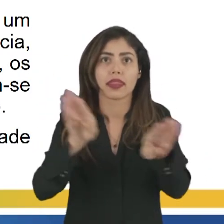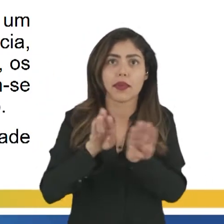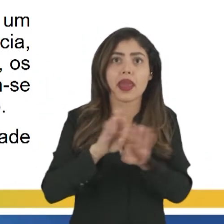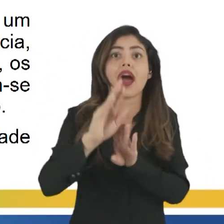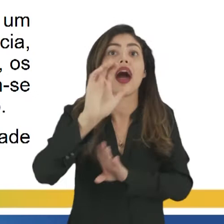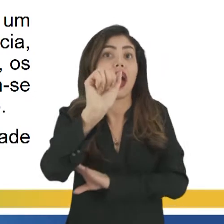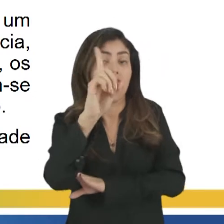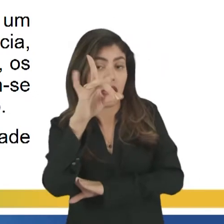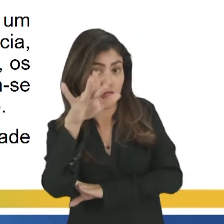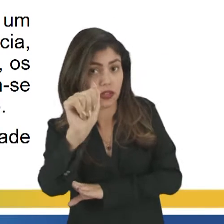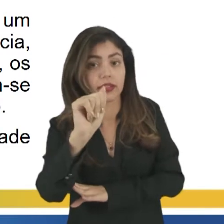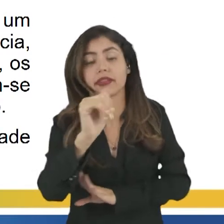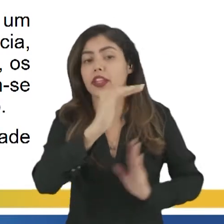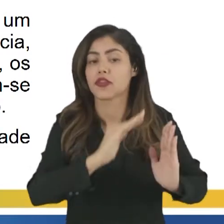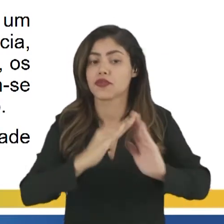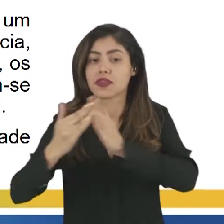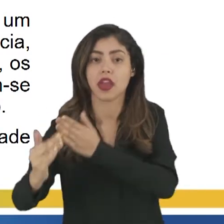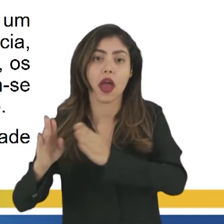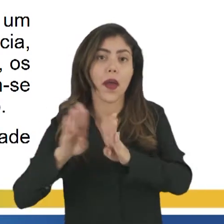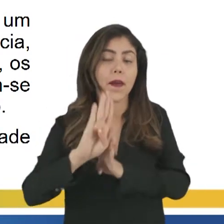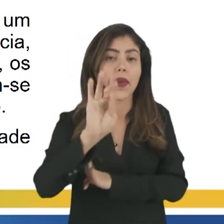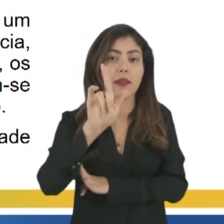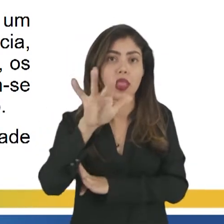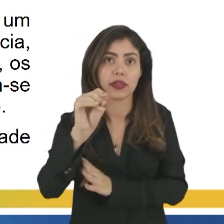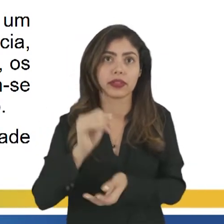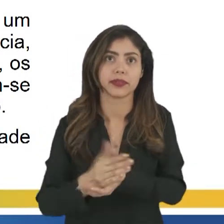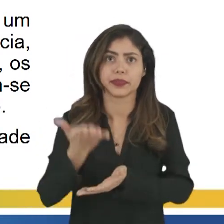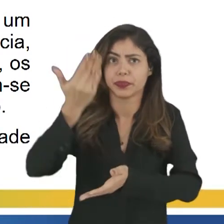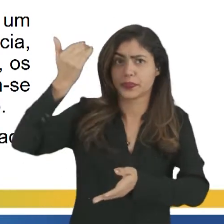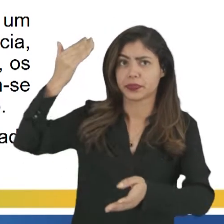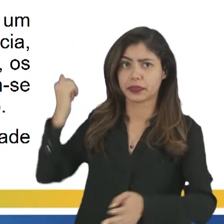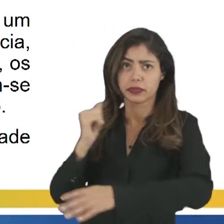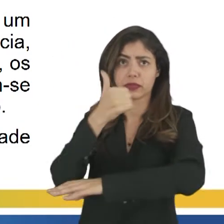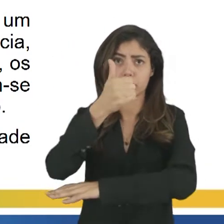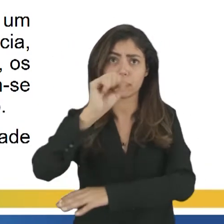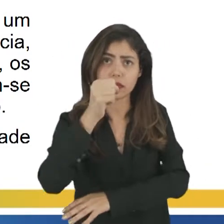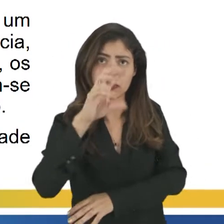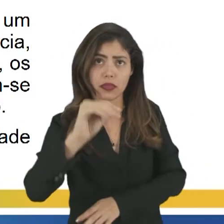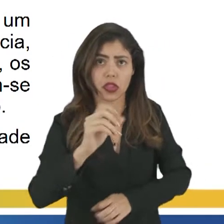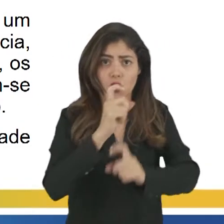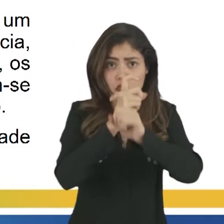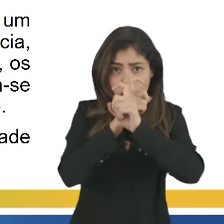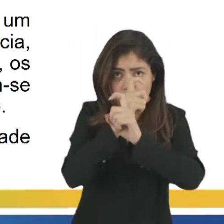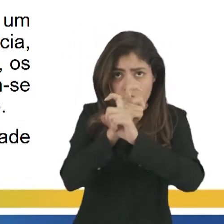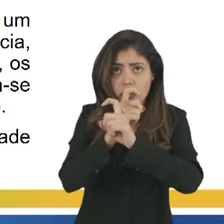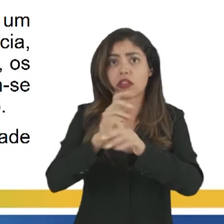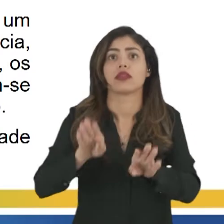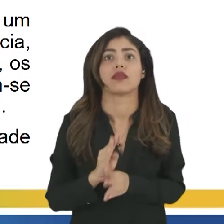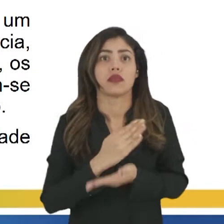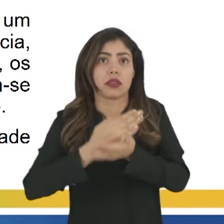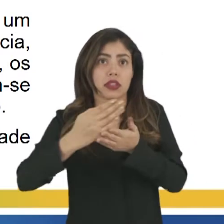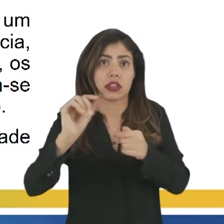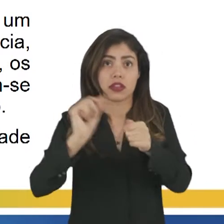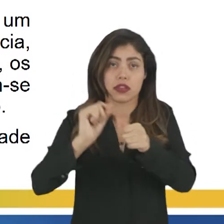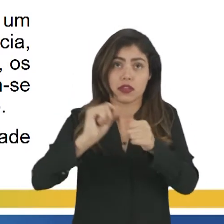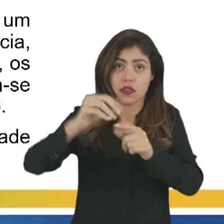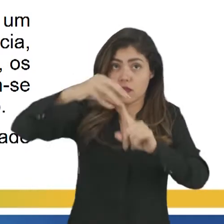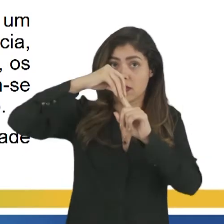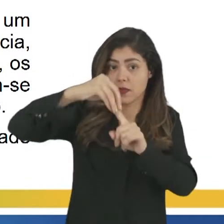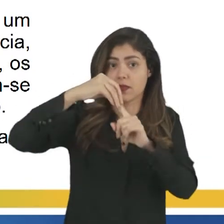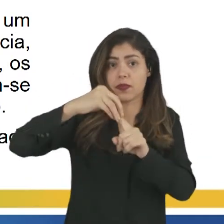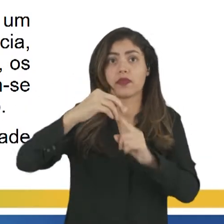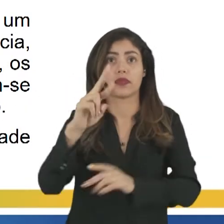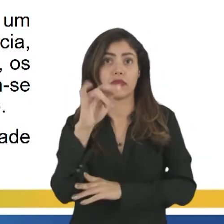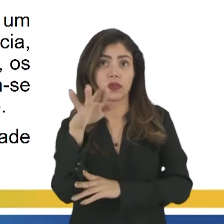Tiro, certo? Aqui fala que eles são de origem semítica. Por quê? Porque eles são descendentes de Sem, filho de Noé,